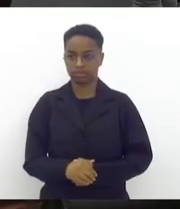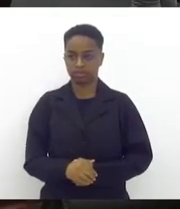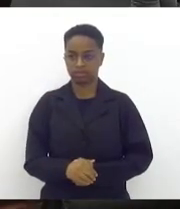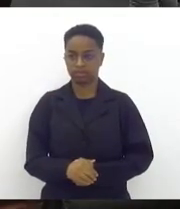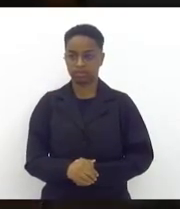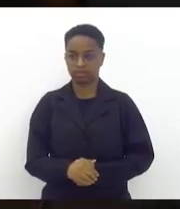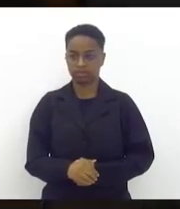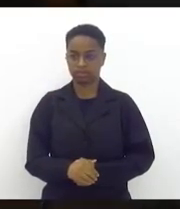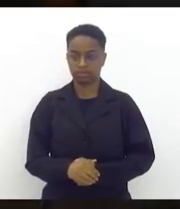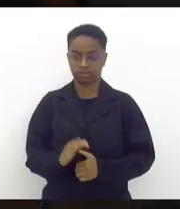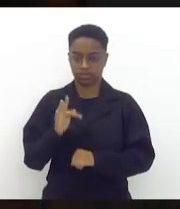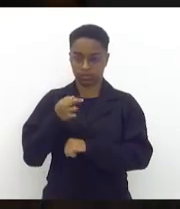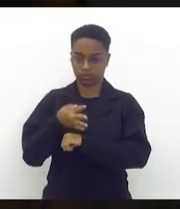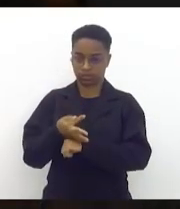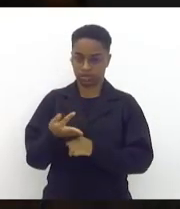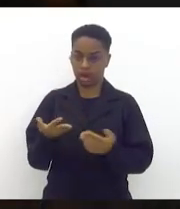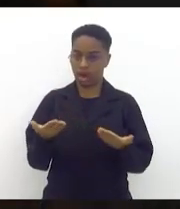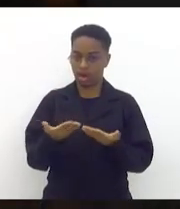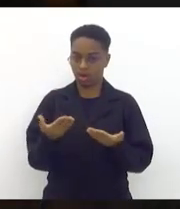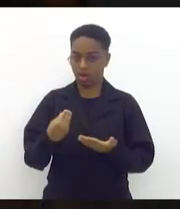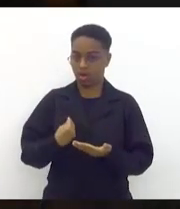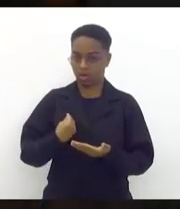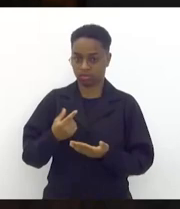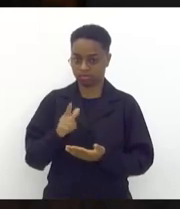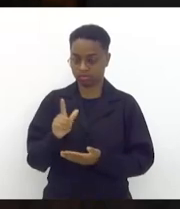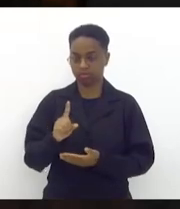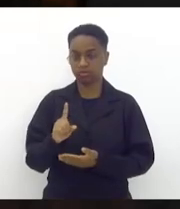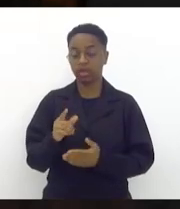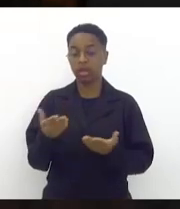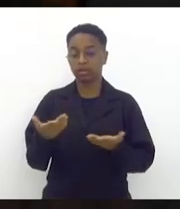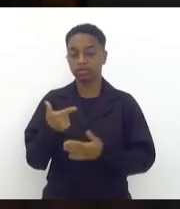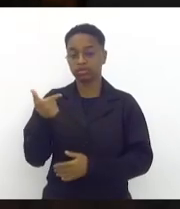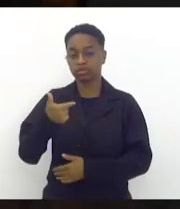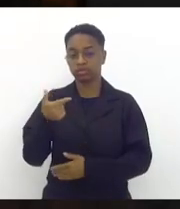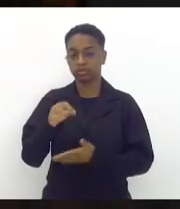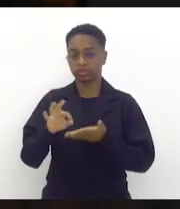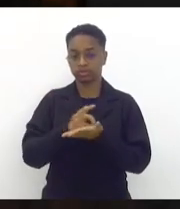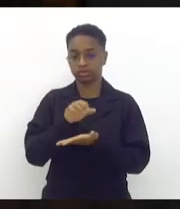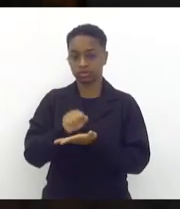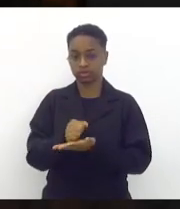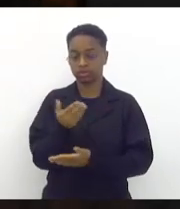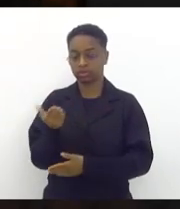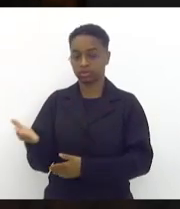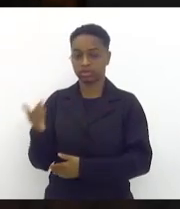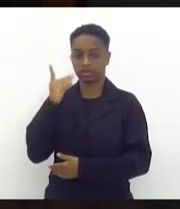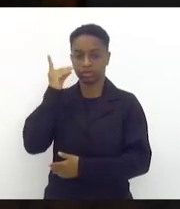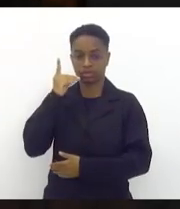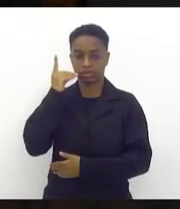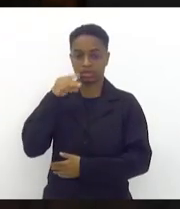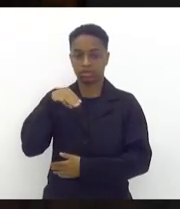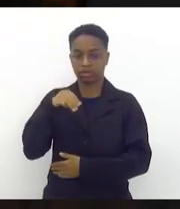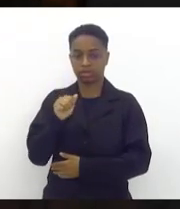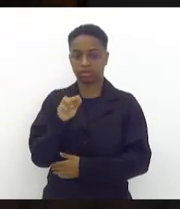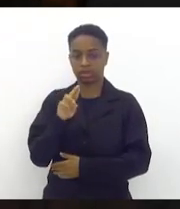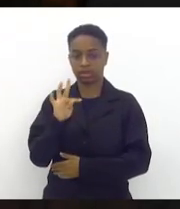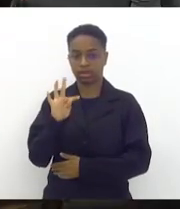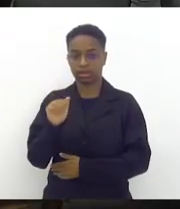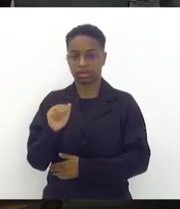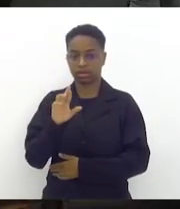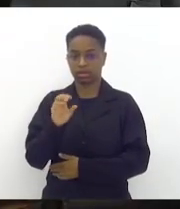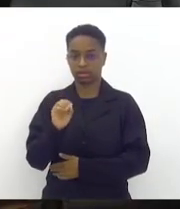Não estando momentaneamente presente, segunda oradora escrita é a nobre deputada Marta